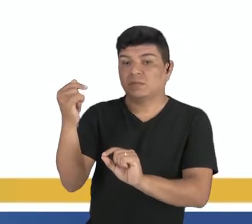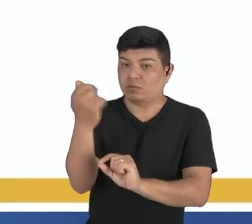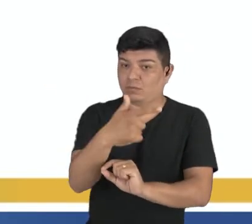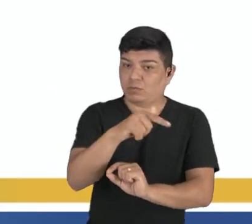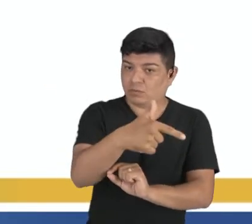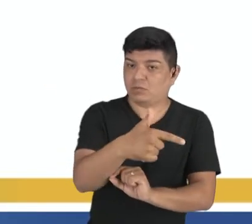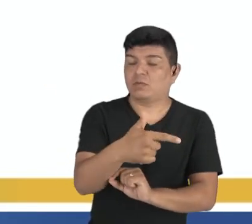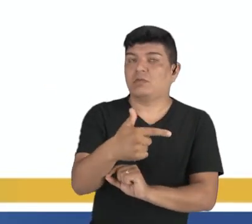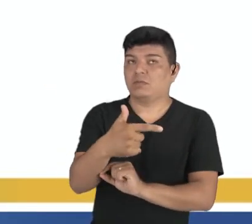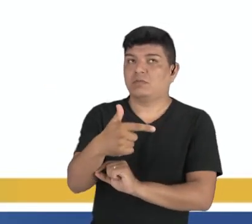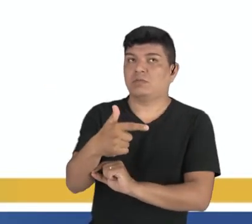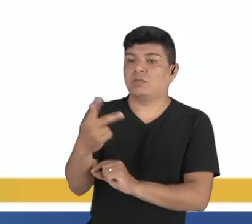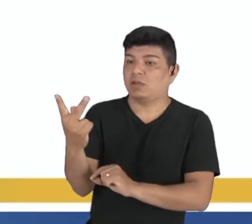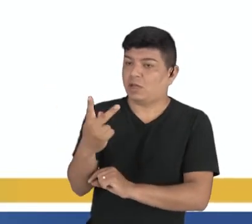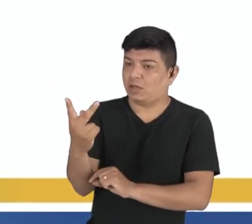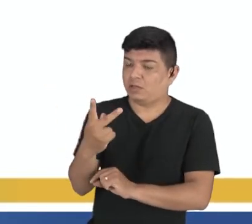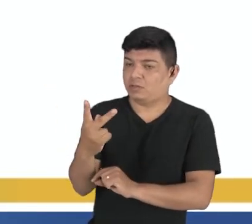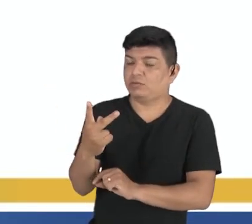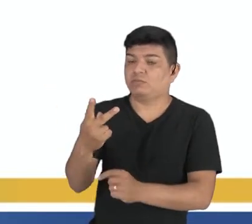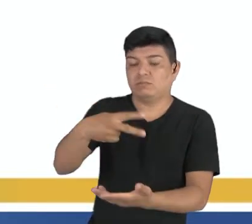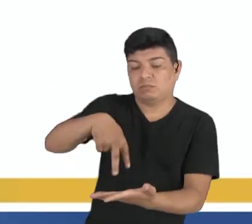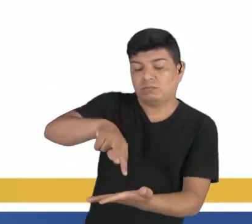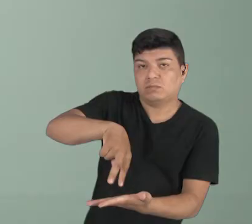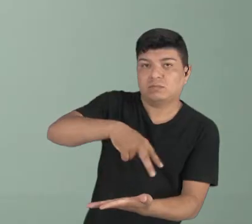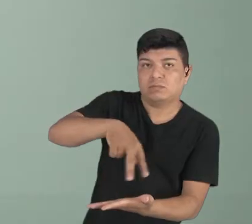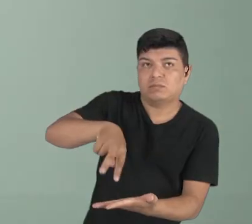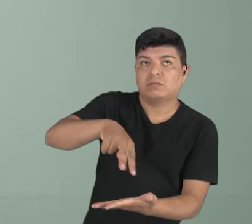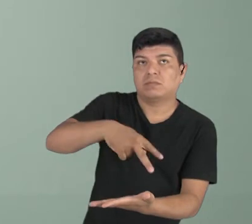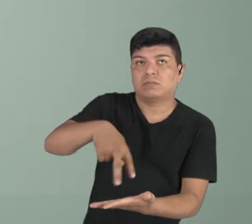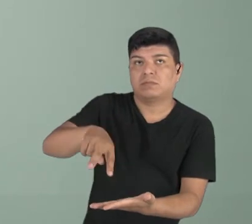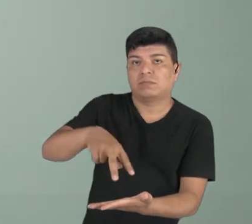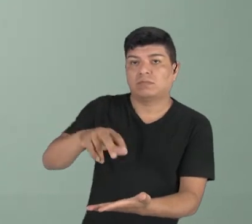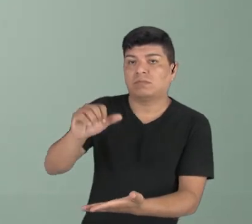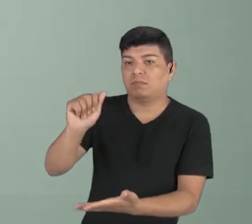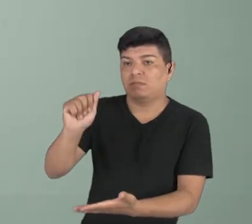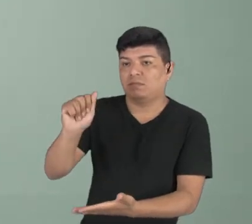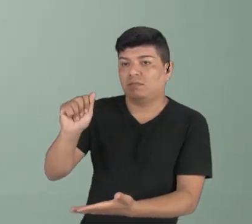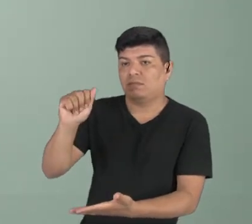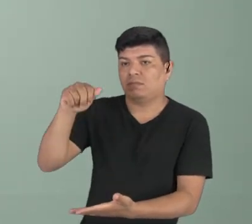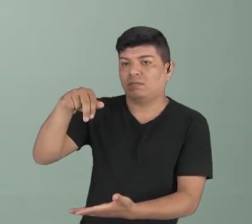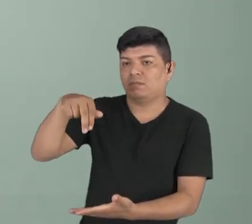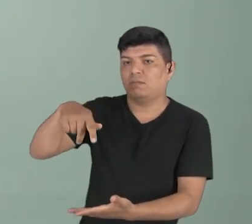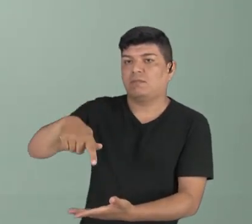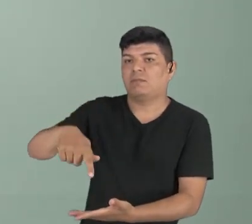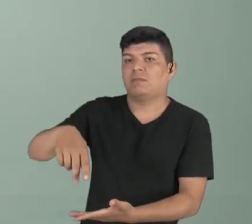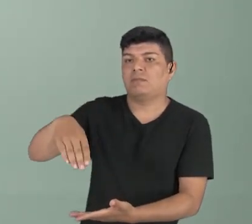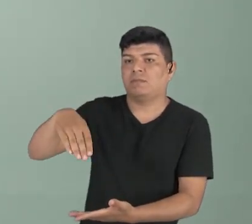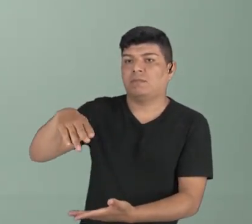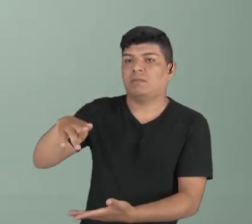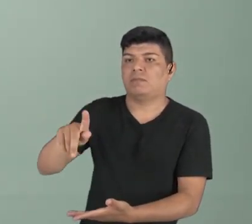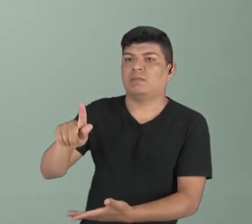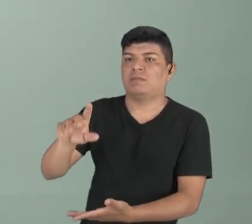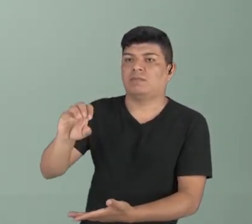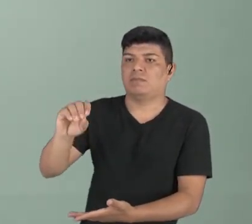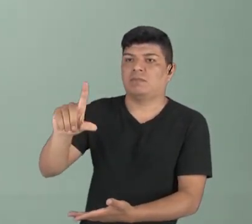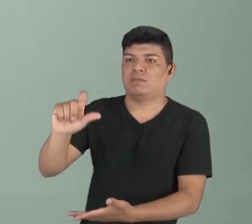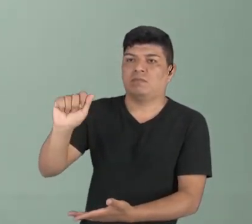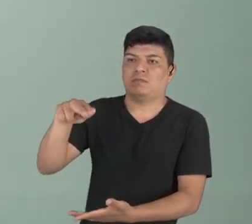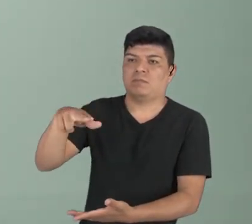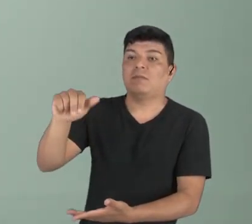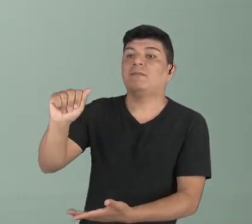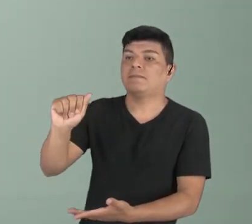Kizomba e Zemba são ambas danças angolanas, tá? Lá nos povos